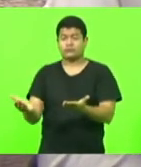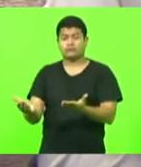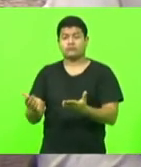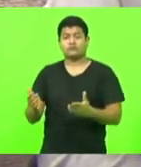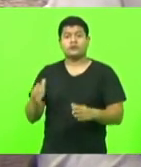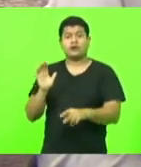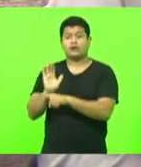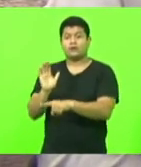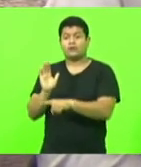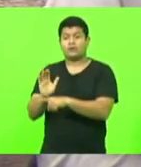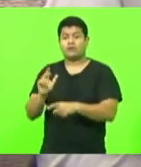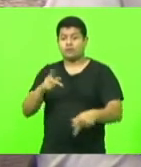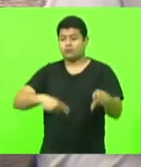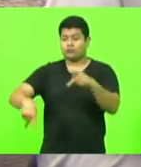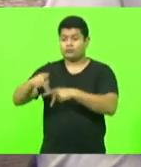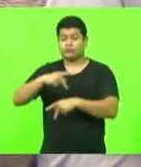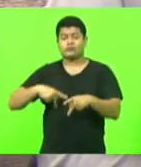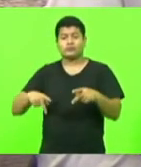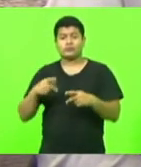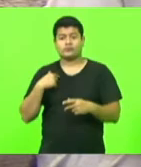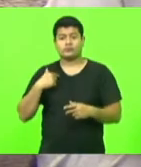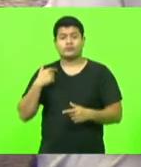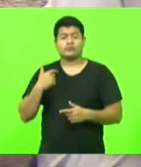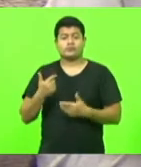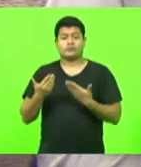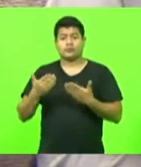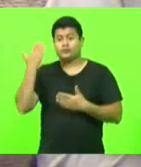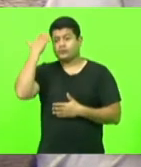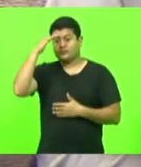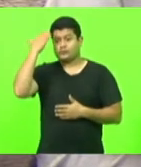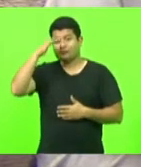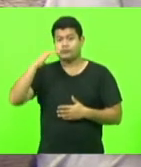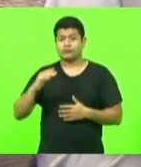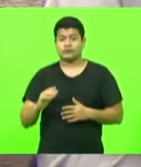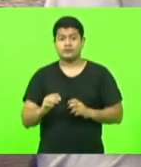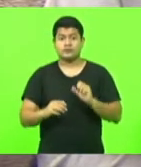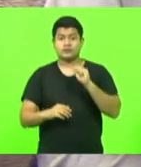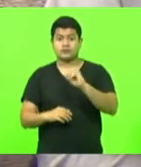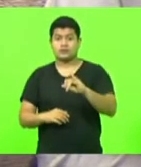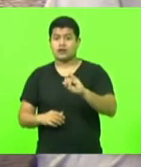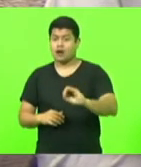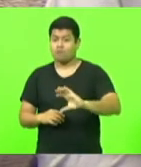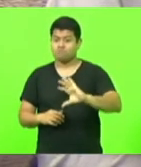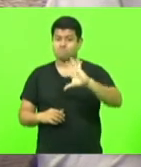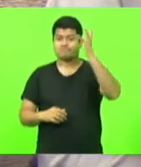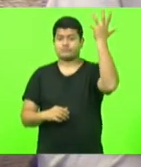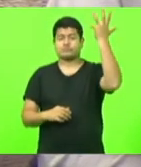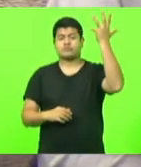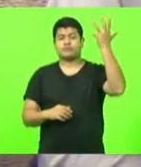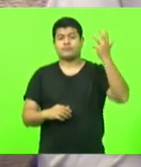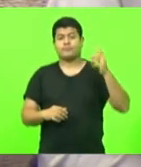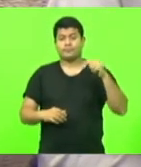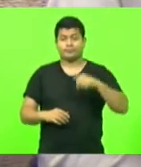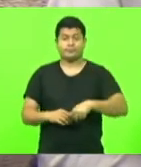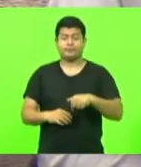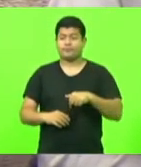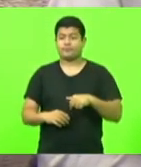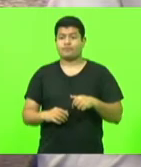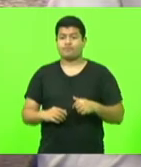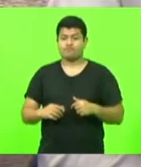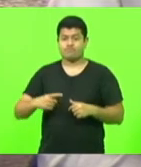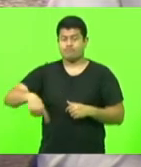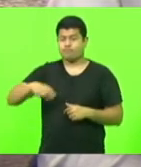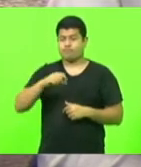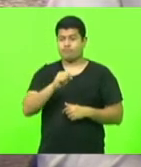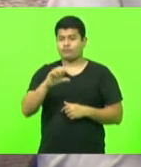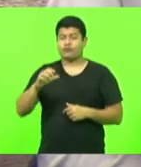população preventivamente para as ocorrências, intercorrências que nós, catarinenses, convivemos e conviveremos